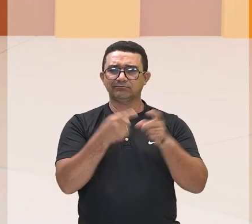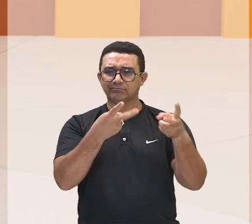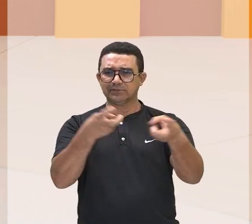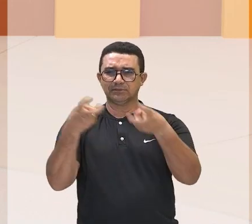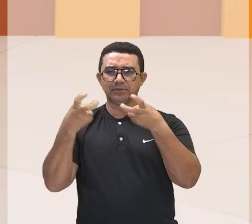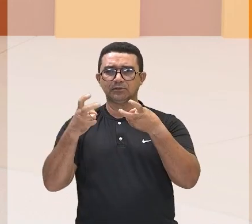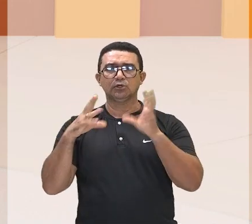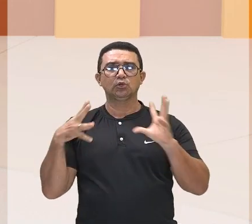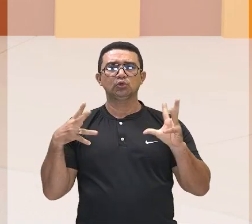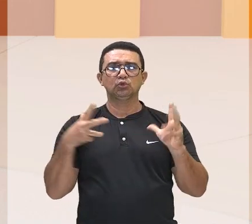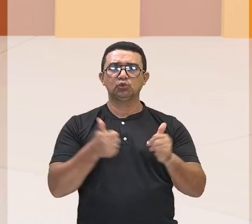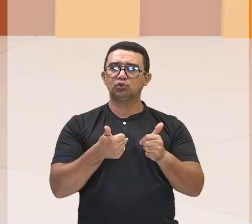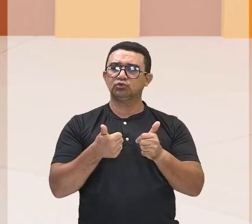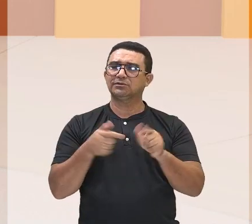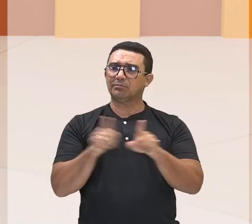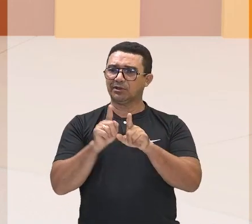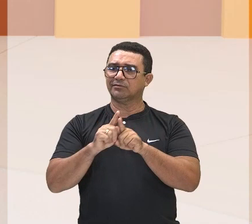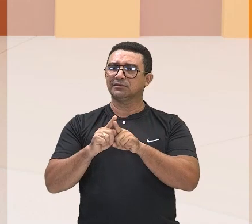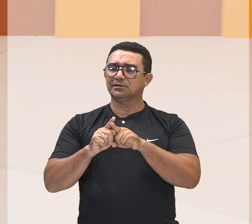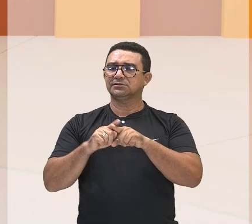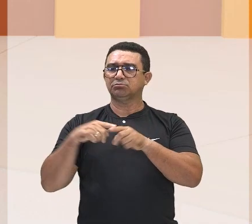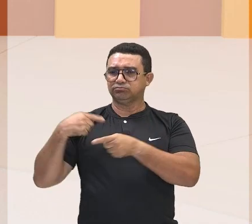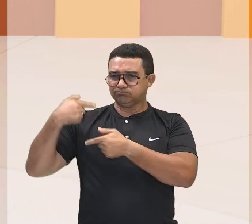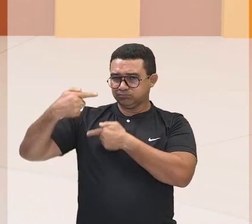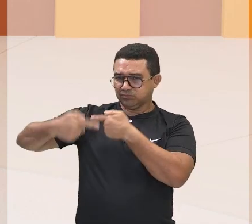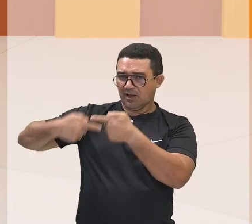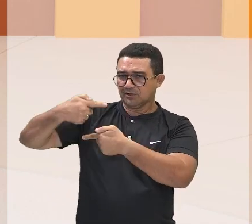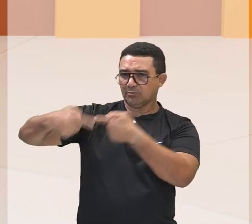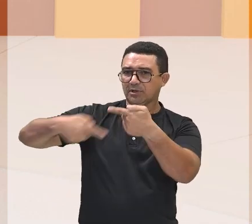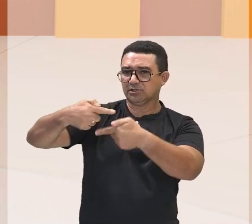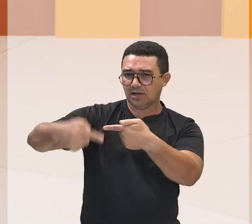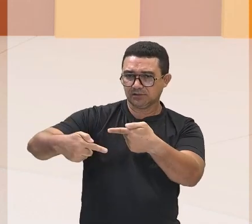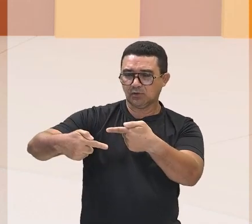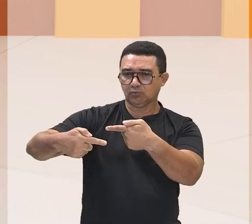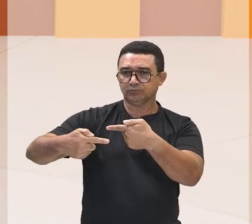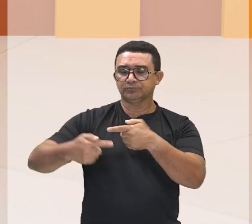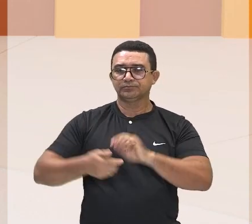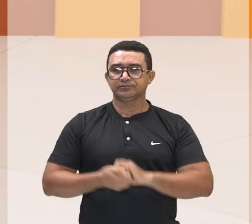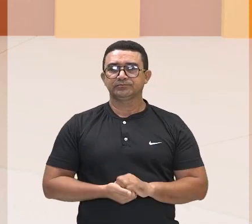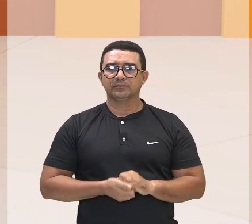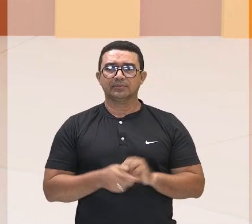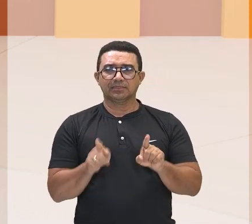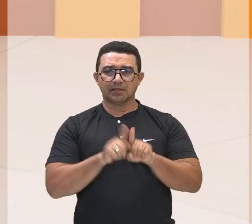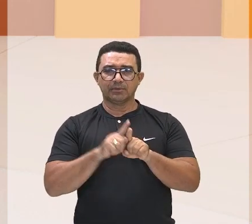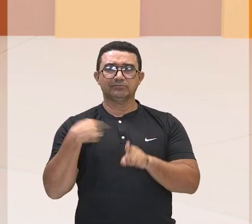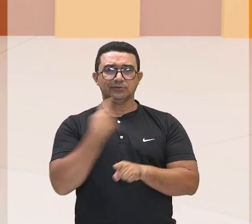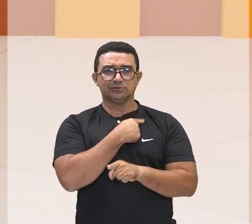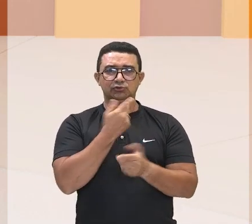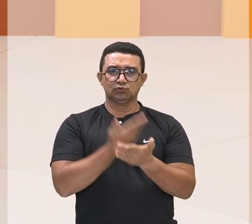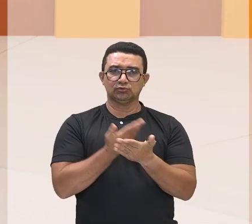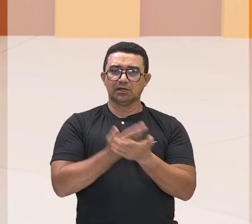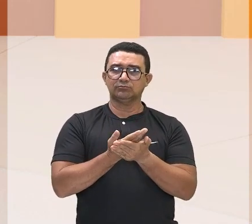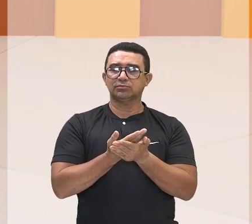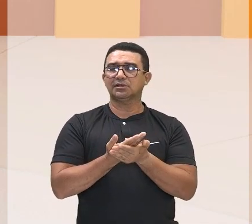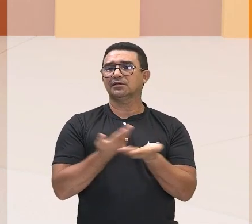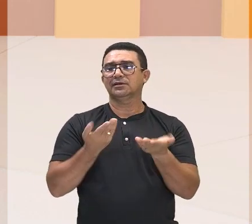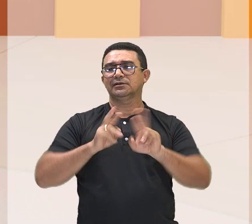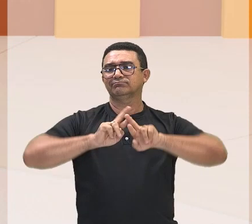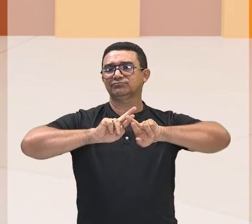acaba passando de geração para geração. Mas, além disso, também estudamos sobre o quê?